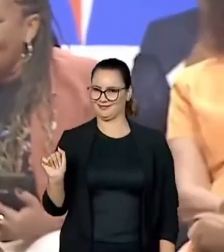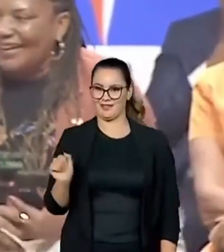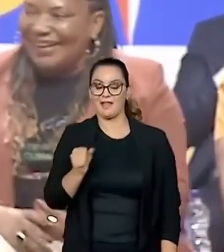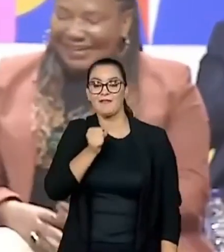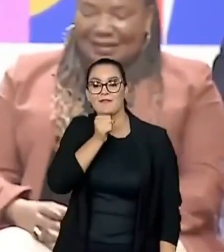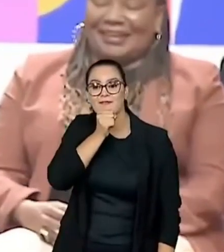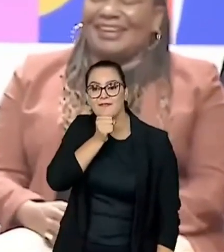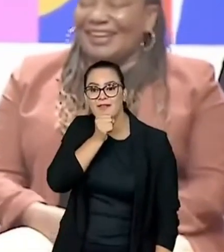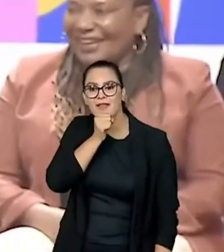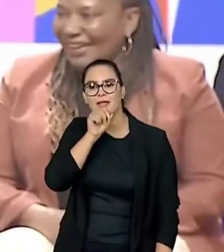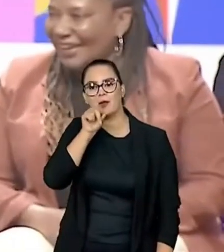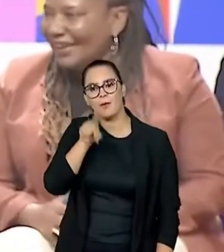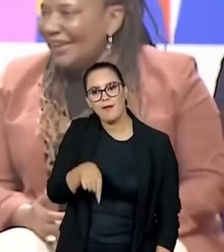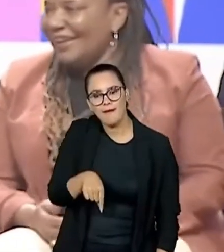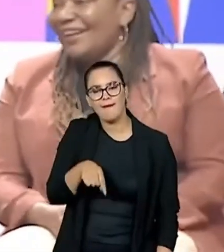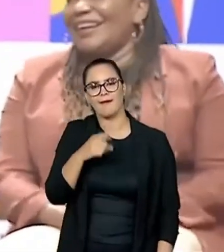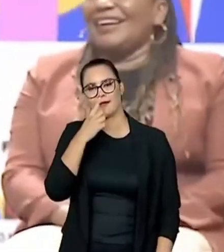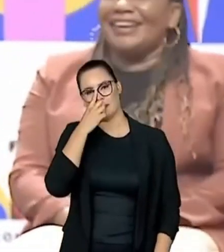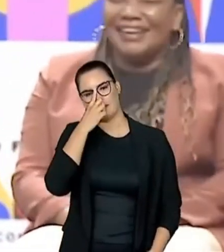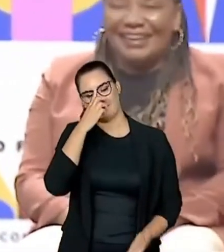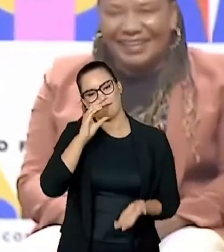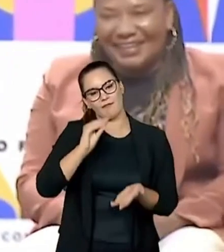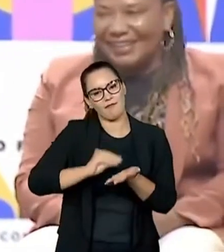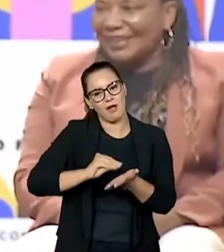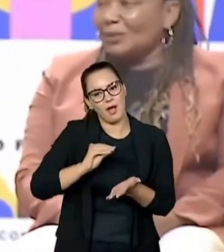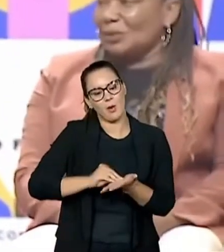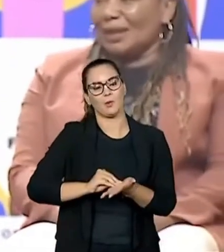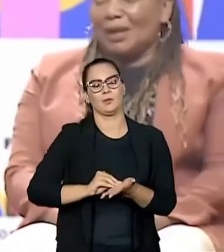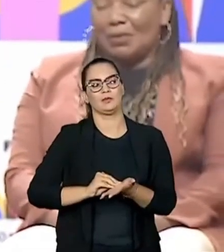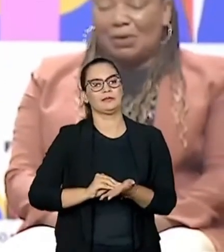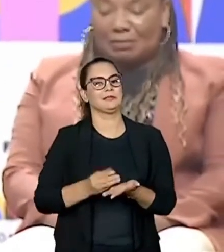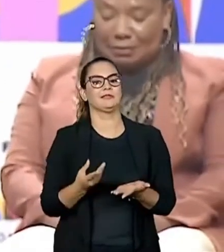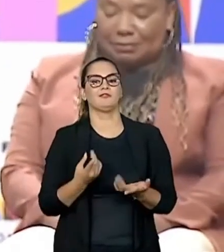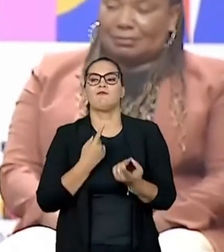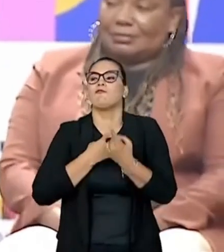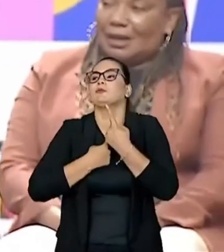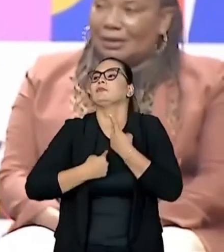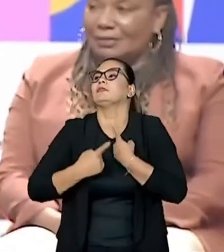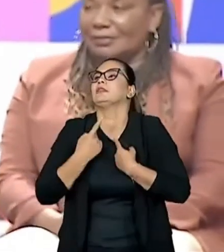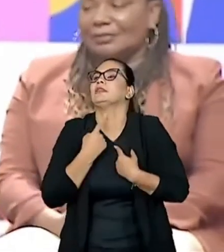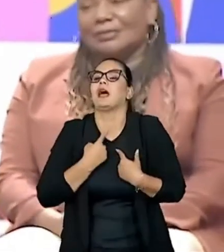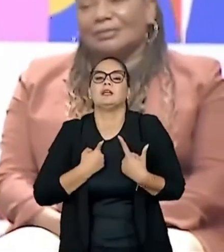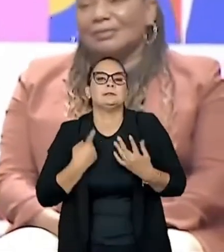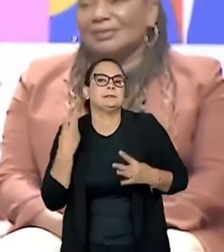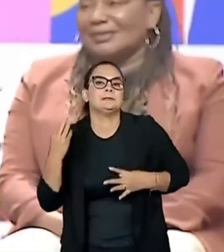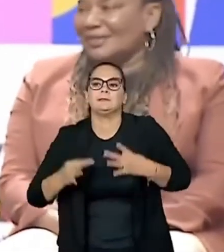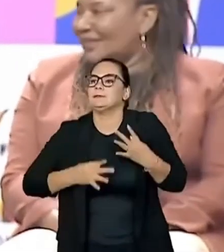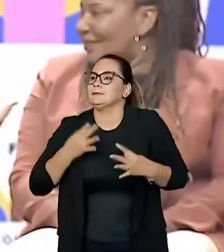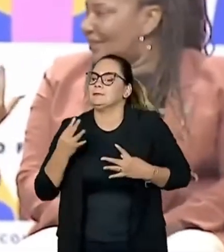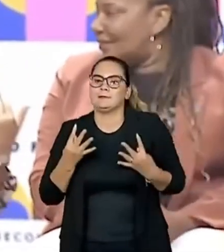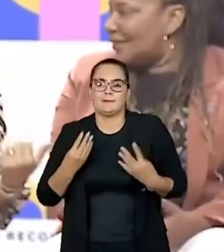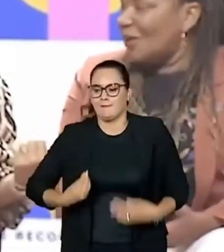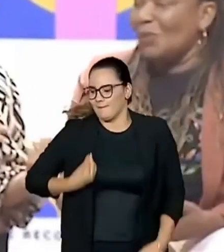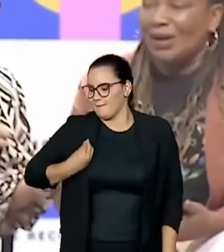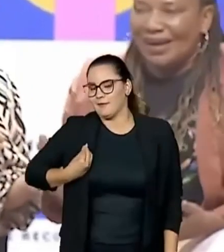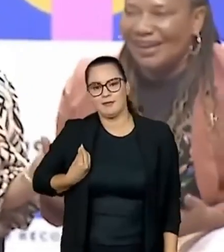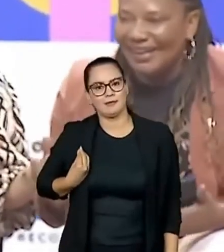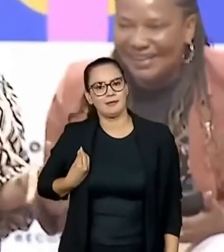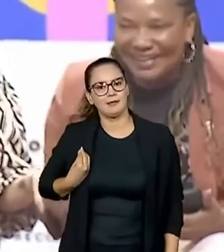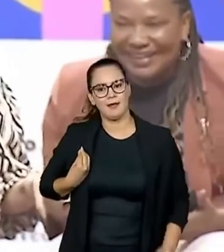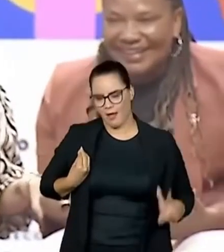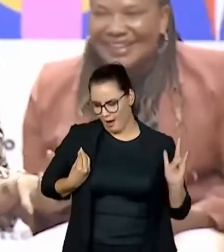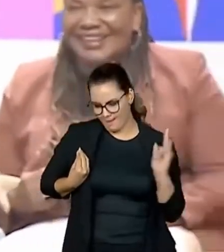é a falta de tesão para viver. A falta de tesão pela